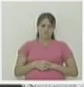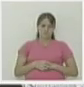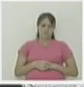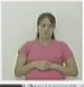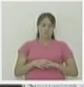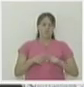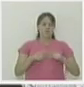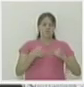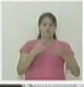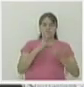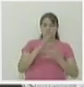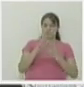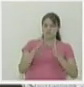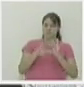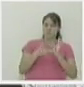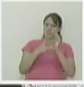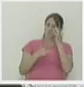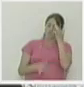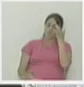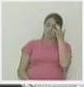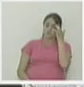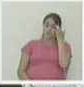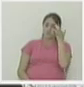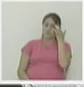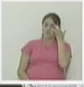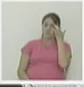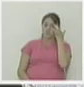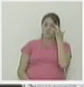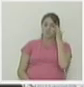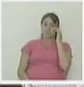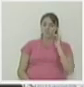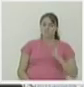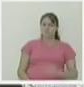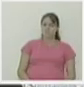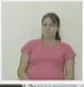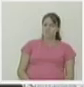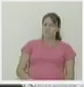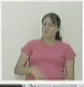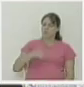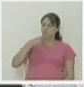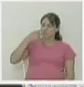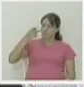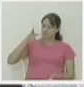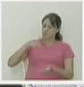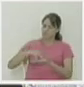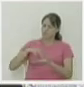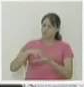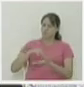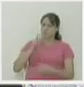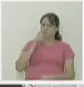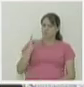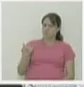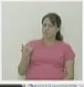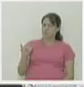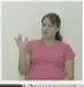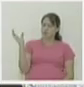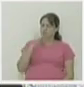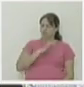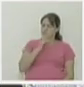Mas Jesus foi assim, de uma franqueza fora do comum com ele, logo lhe dizendo: